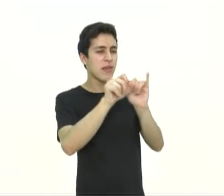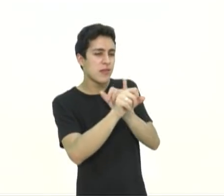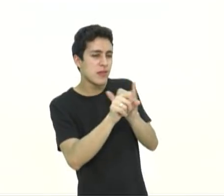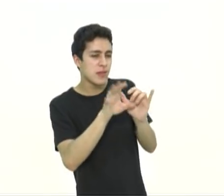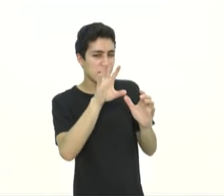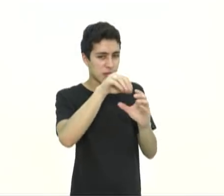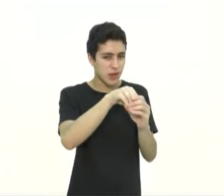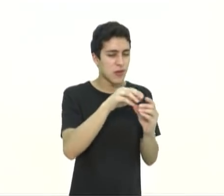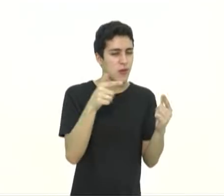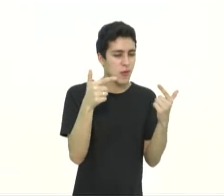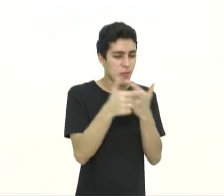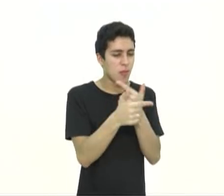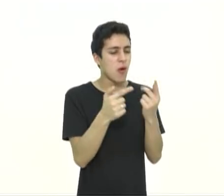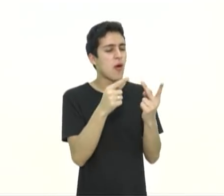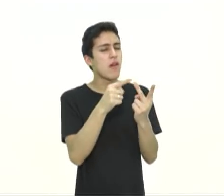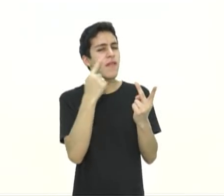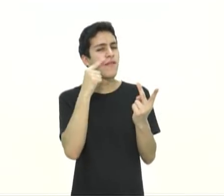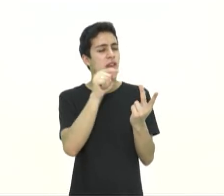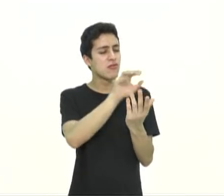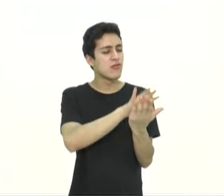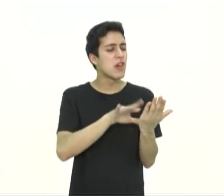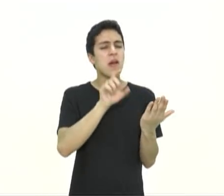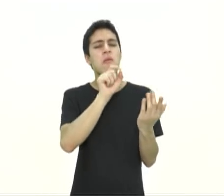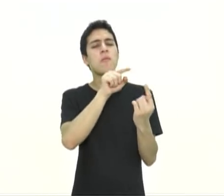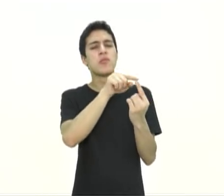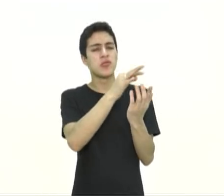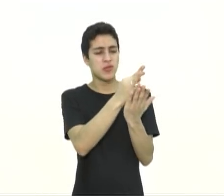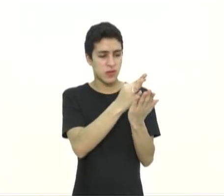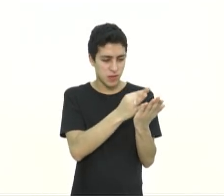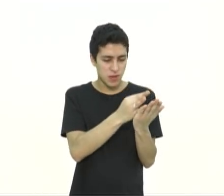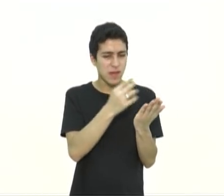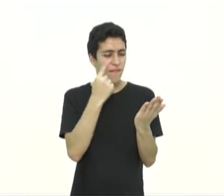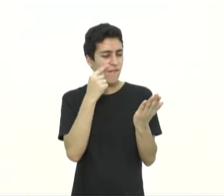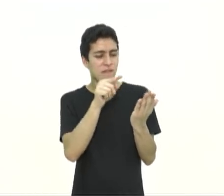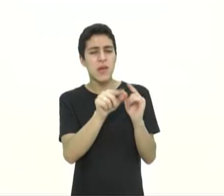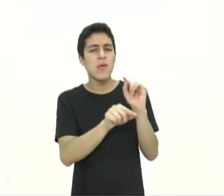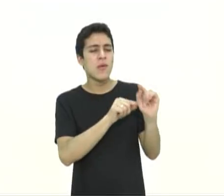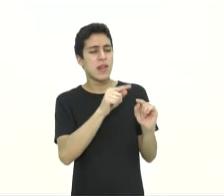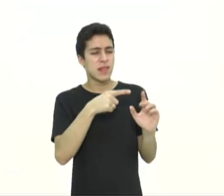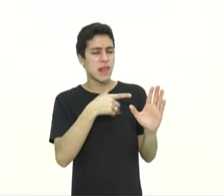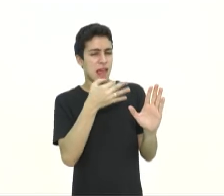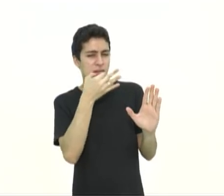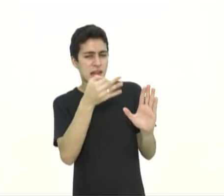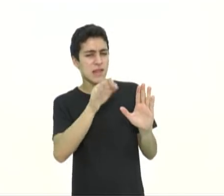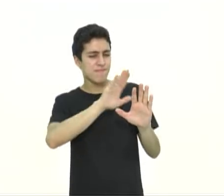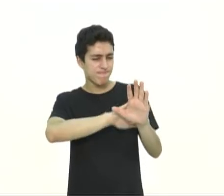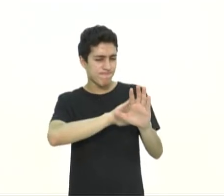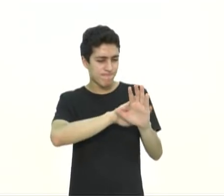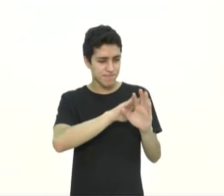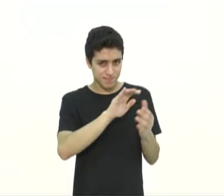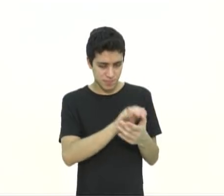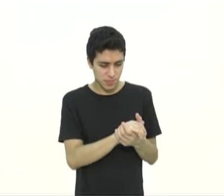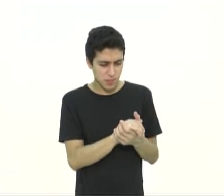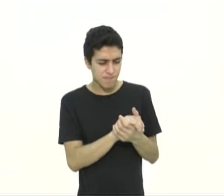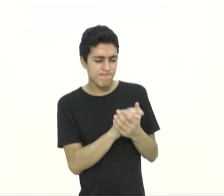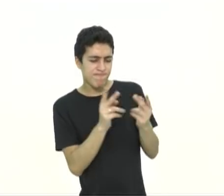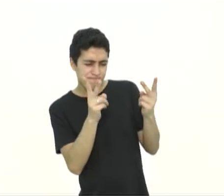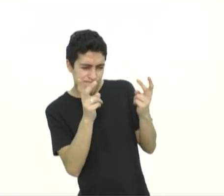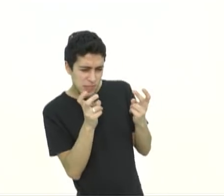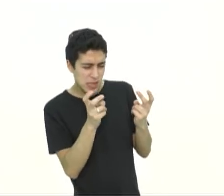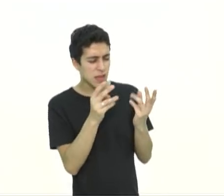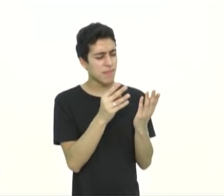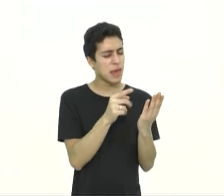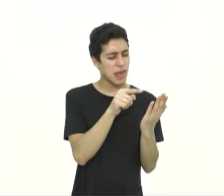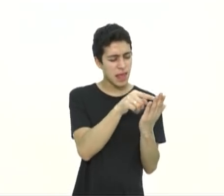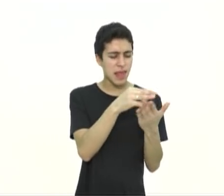objetivo geral de um texto, reconhecer uma crítica implícita, identificar o uso da comparação e a